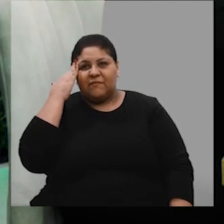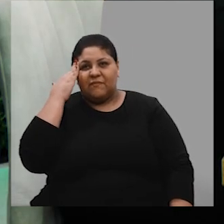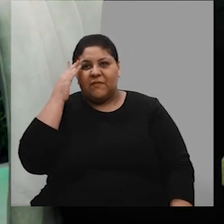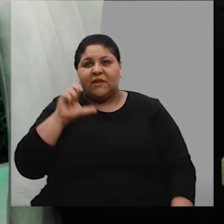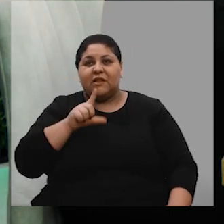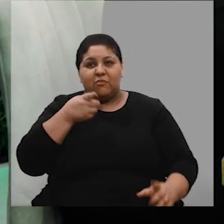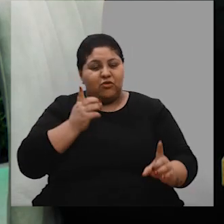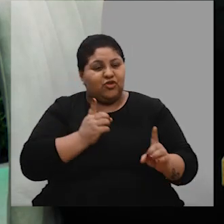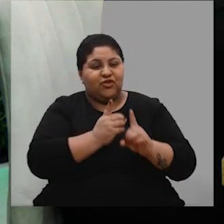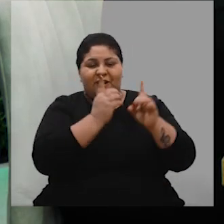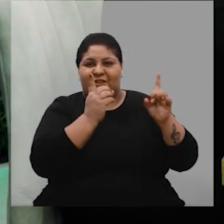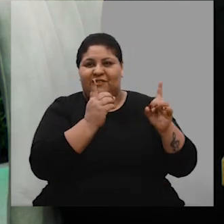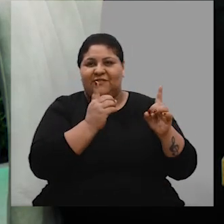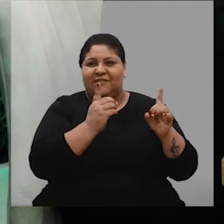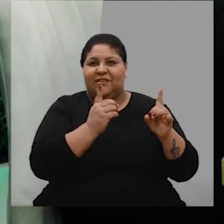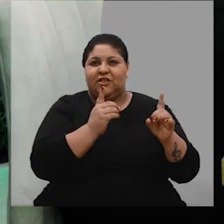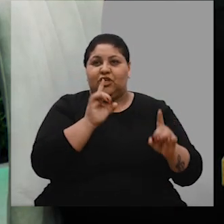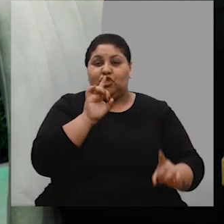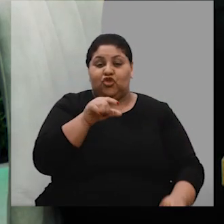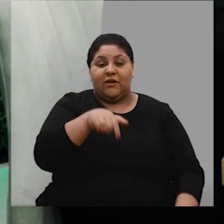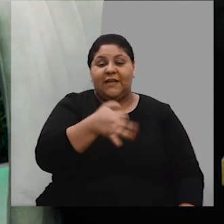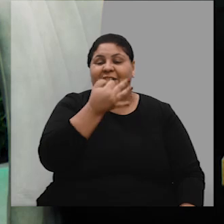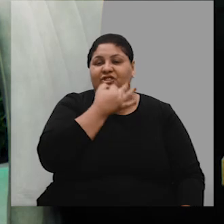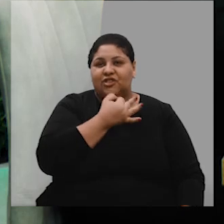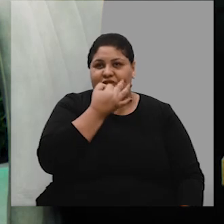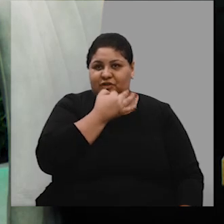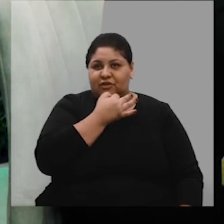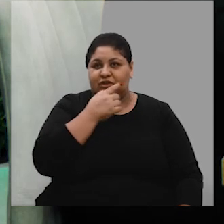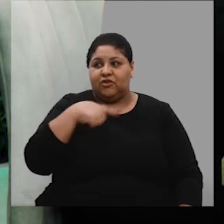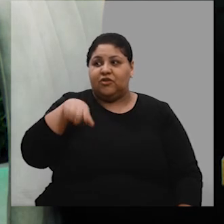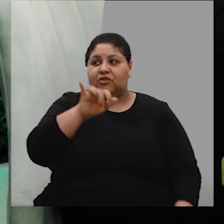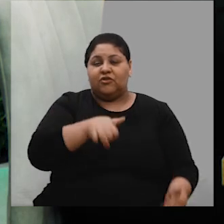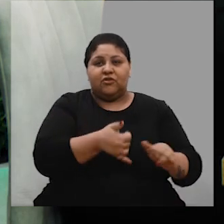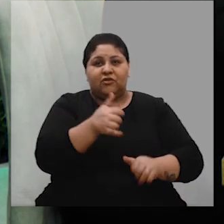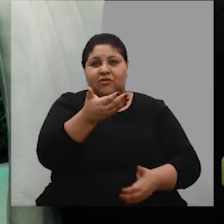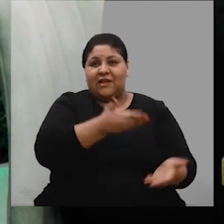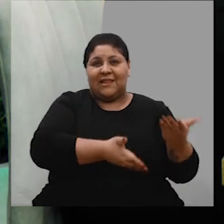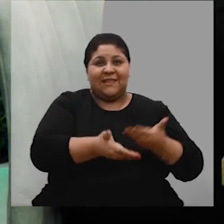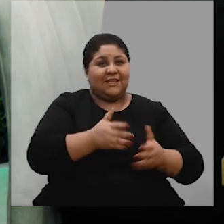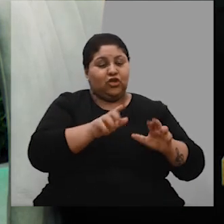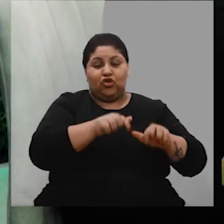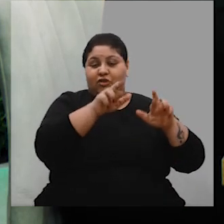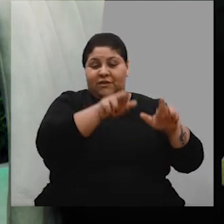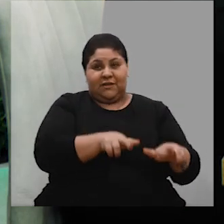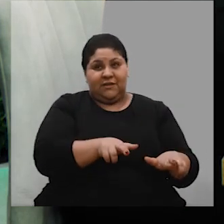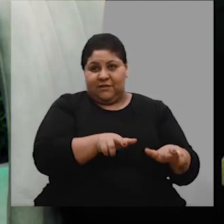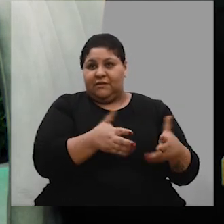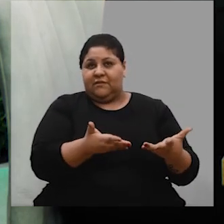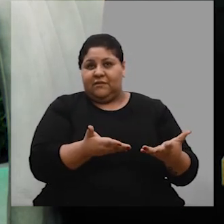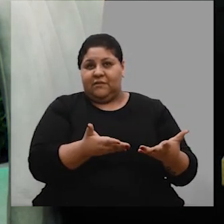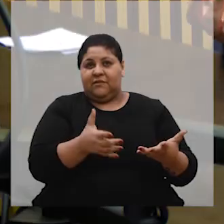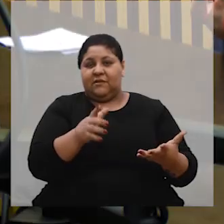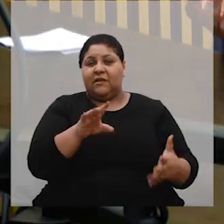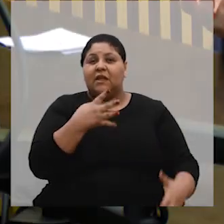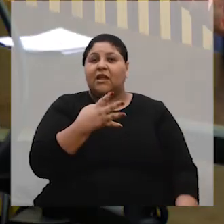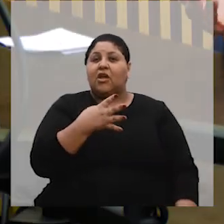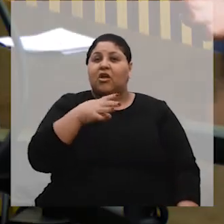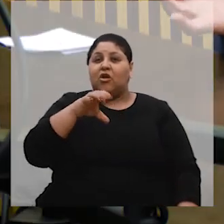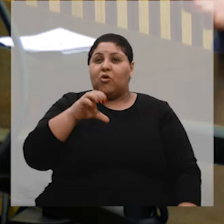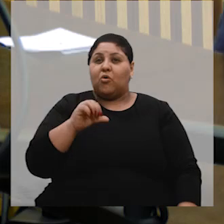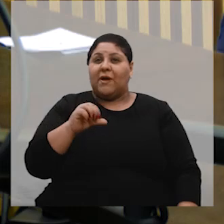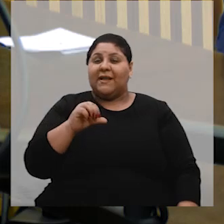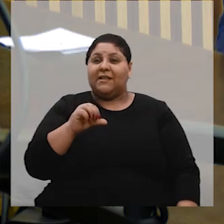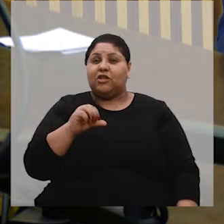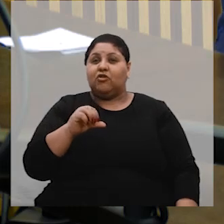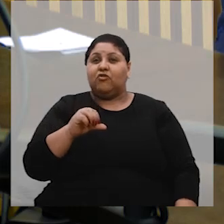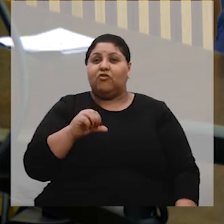gente com esse diagnóstico só da população de Caxias. O nosso ambulatório atende toda a região, toda a 5ª coordenadoria. Então, nós temos